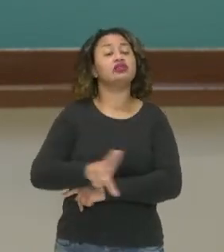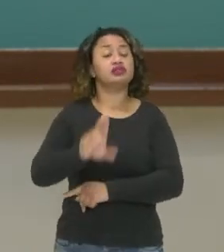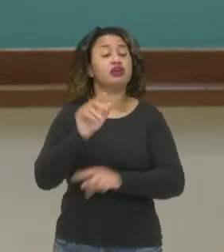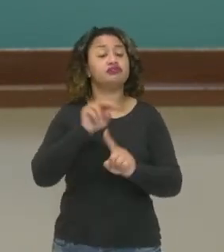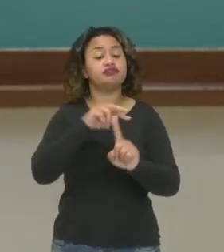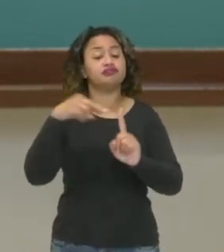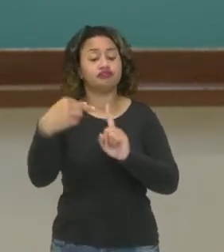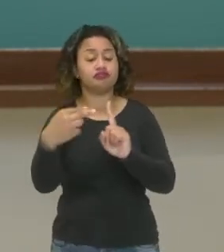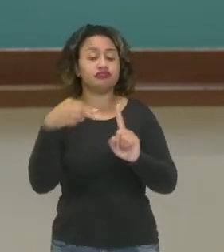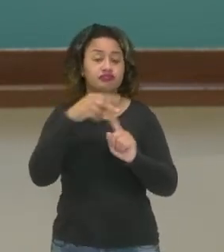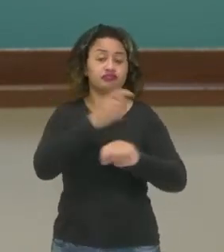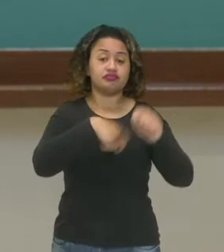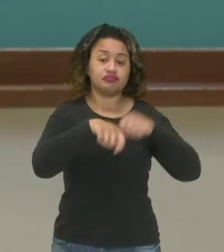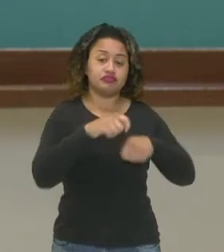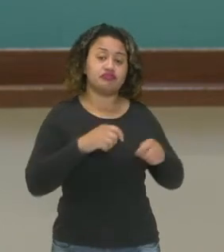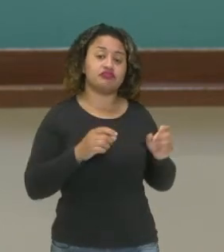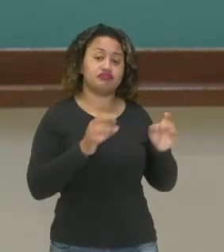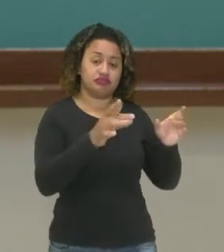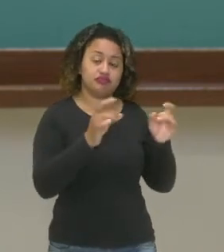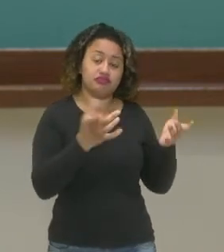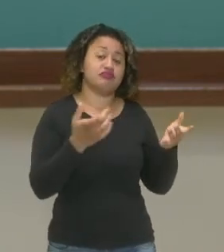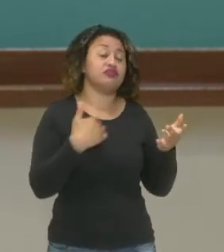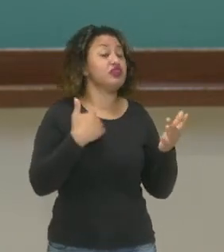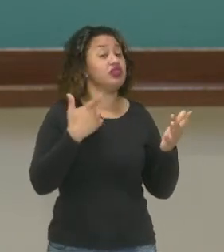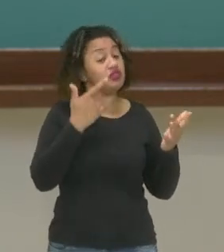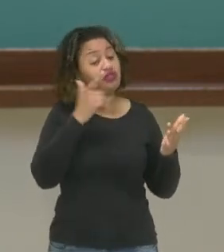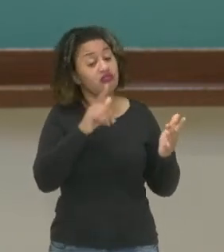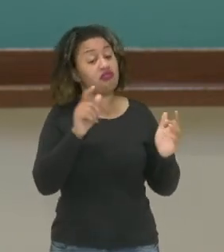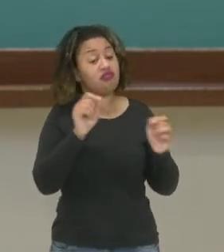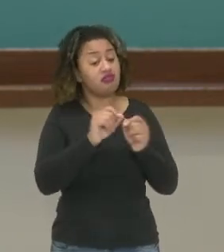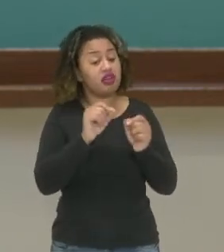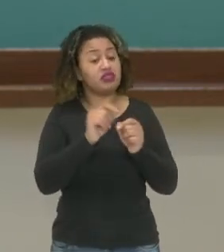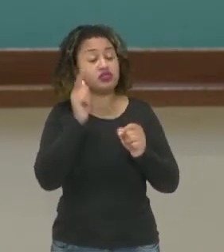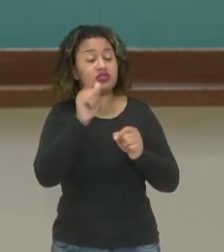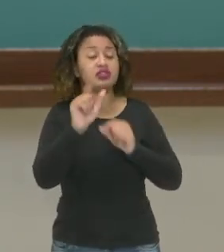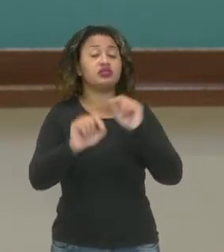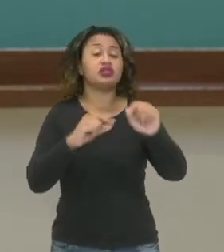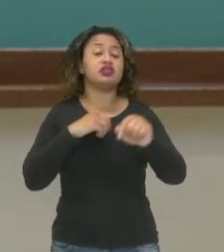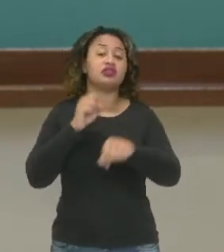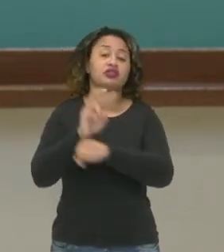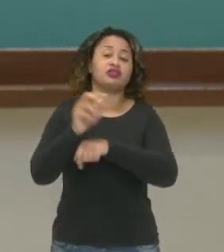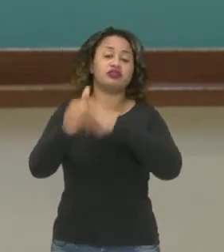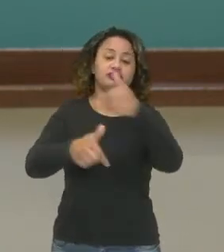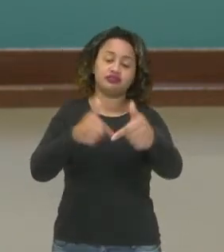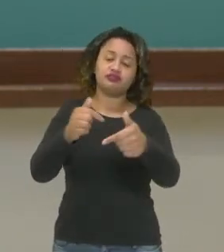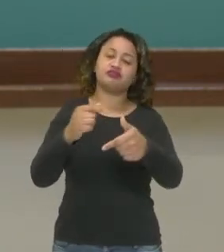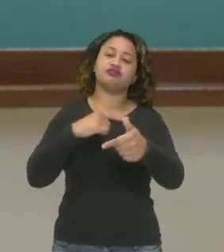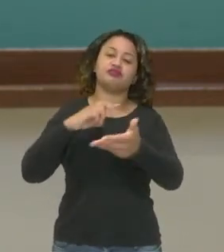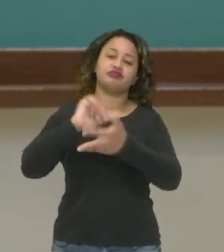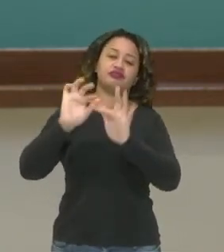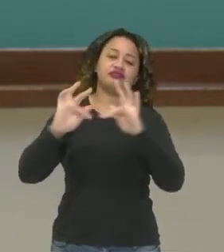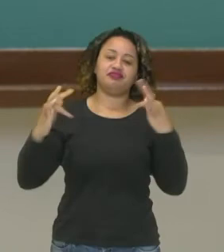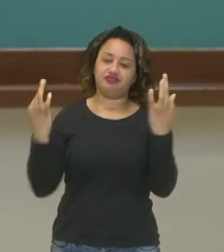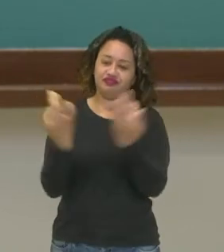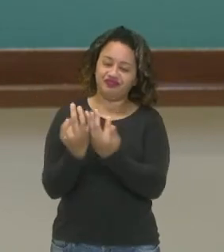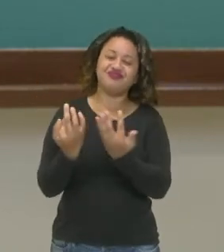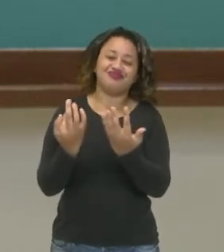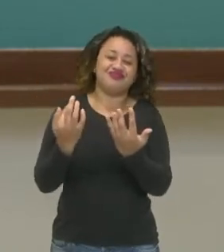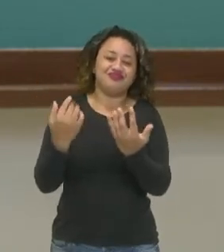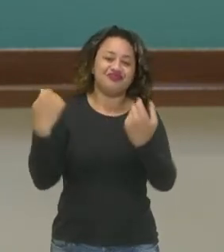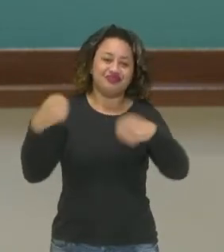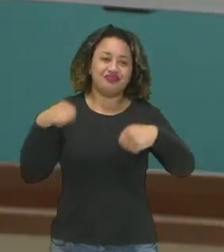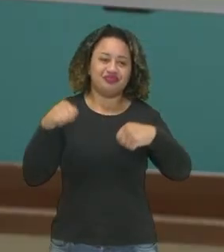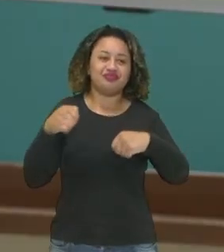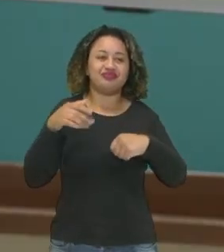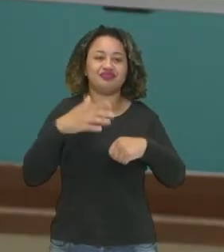vista econômico e isso gera empregos, né? Então, sustentam famílias em cima disso aí, não é bacana? Legal,